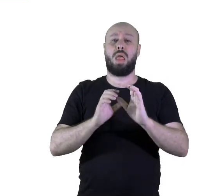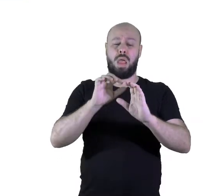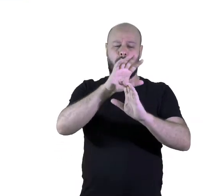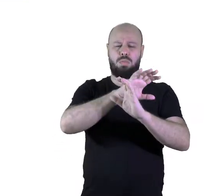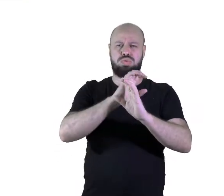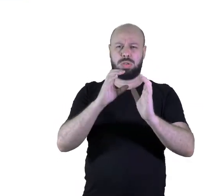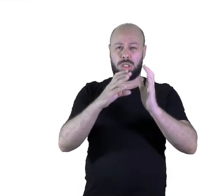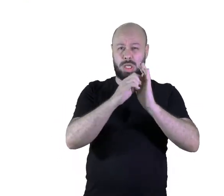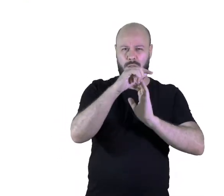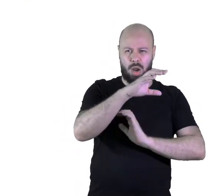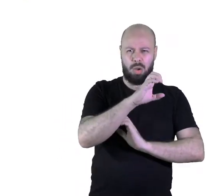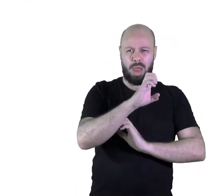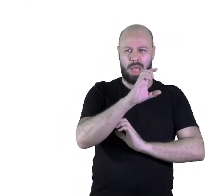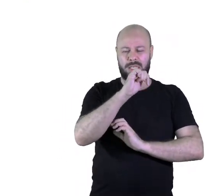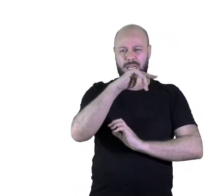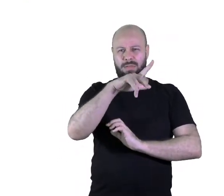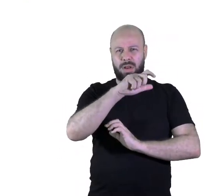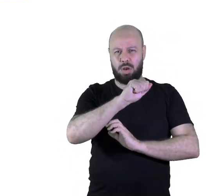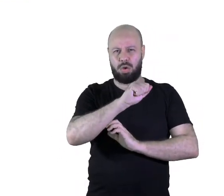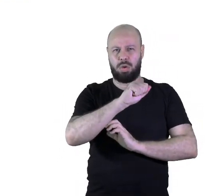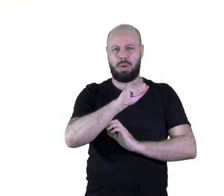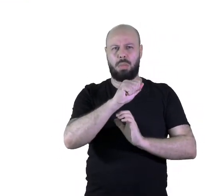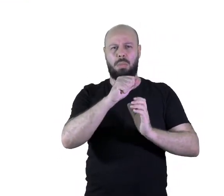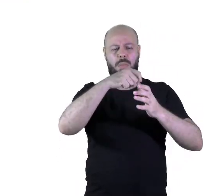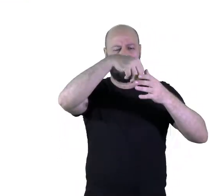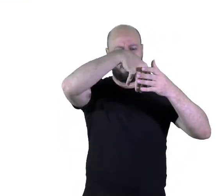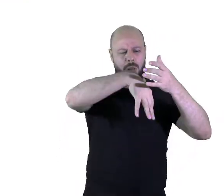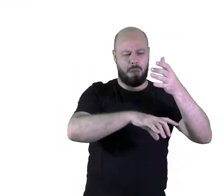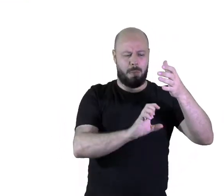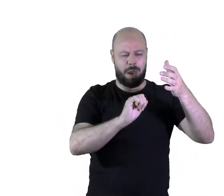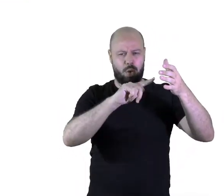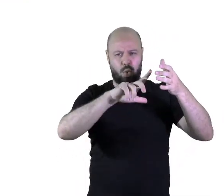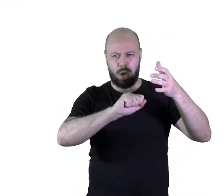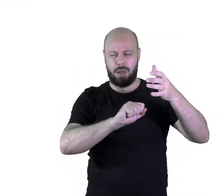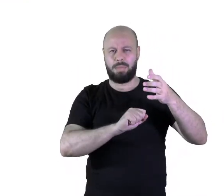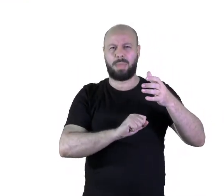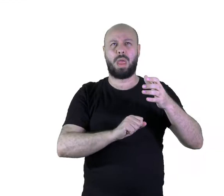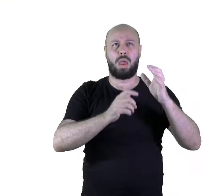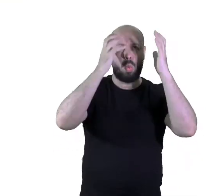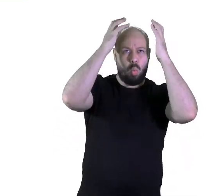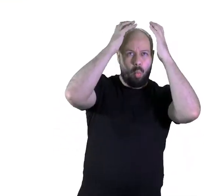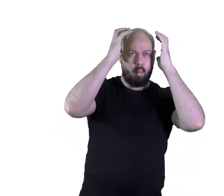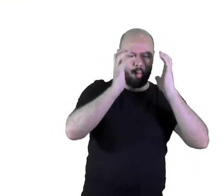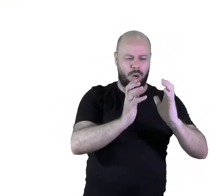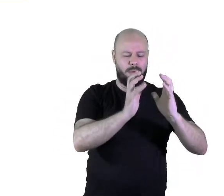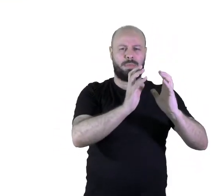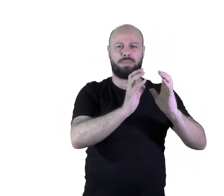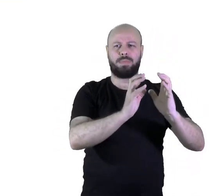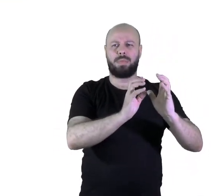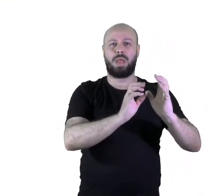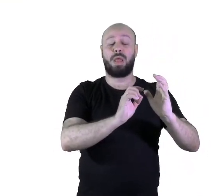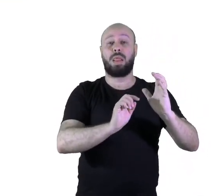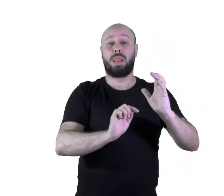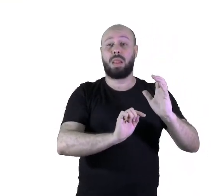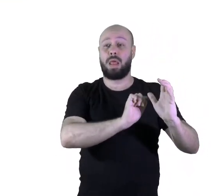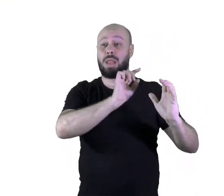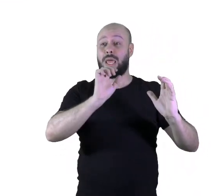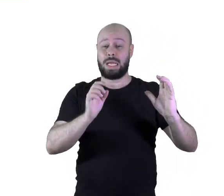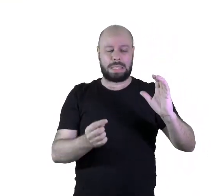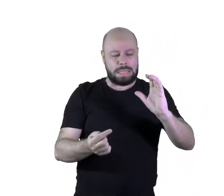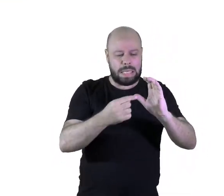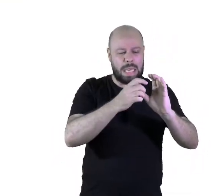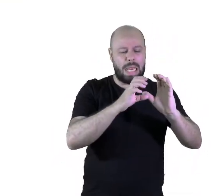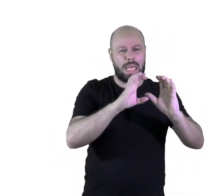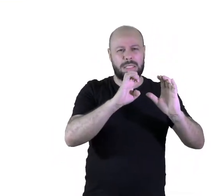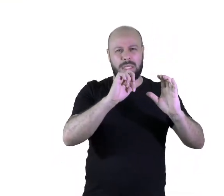medula, né? O encéfalo aqui é onde está o crânio, né? E é constituído pelo cerebelo, cérebro e